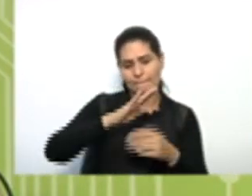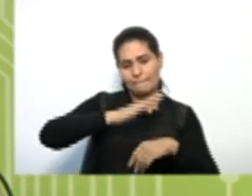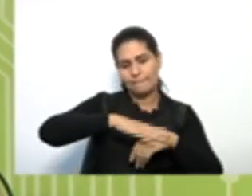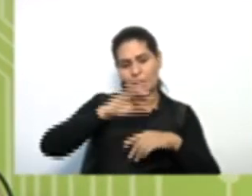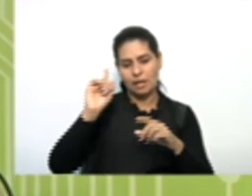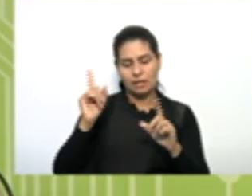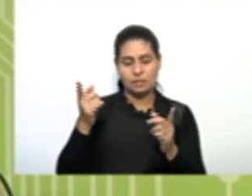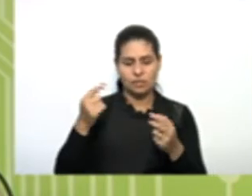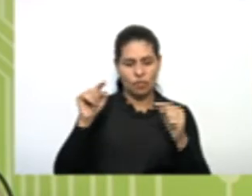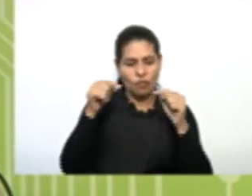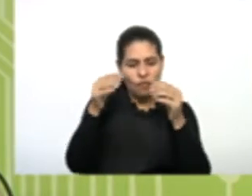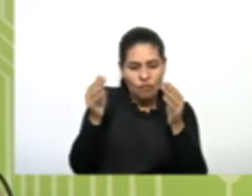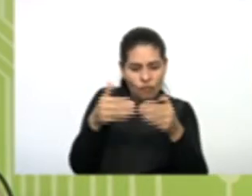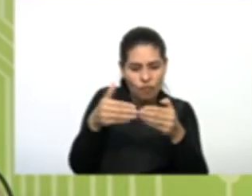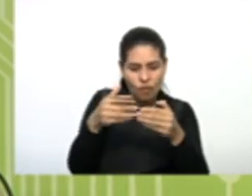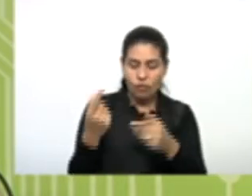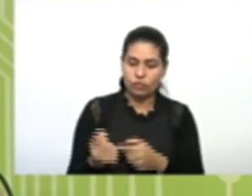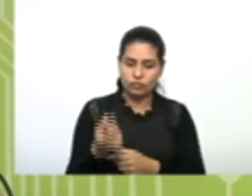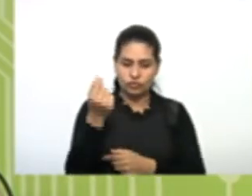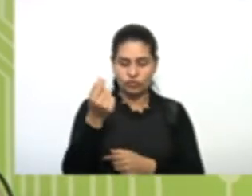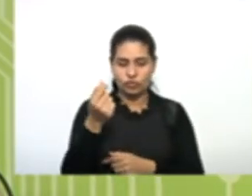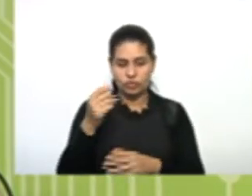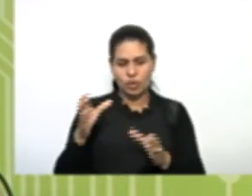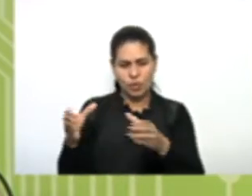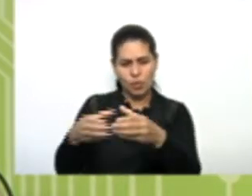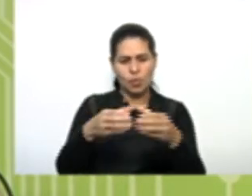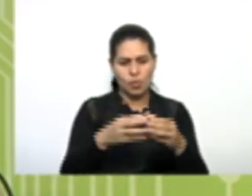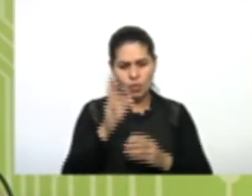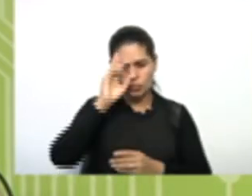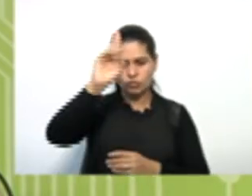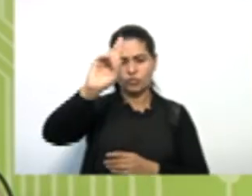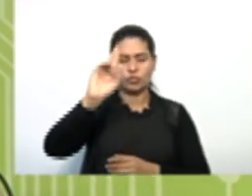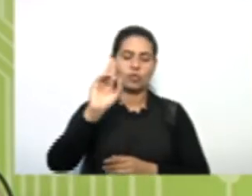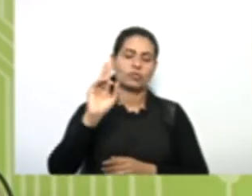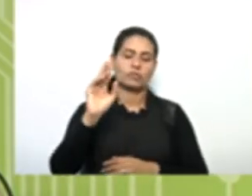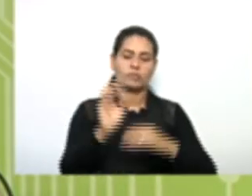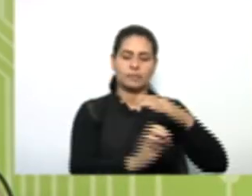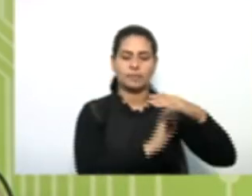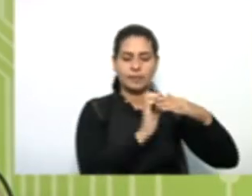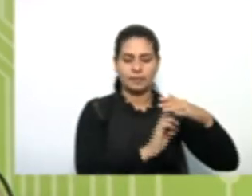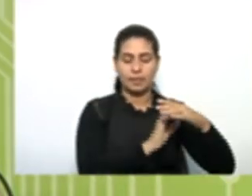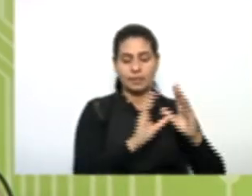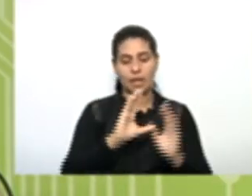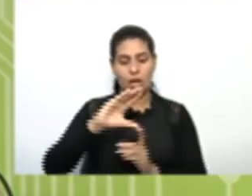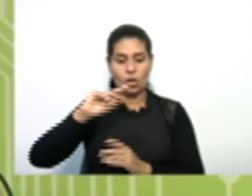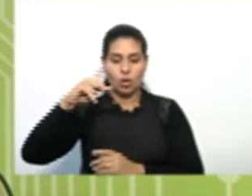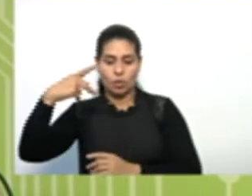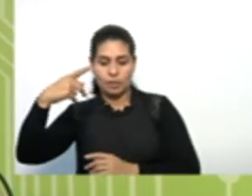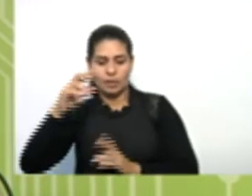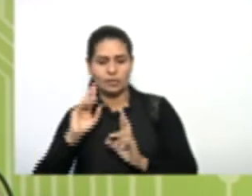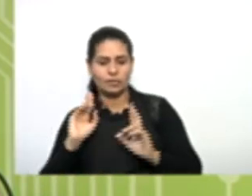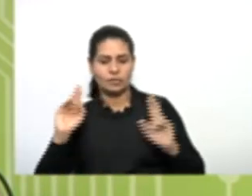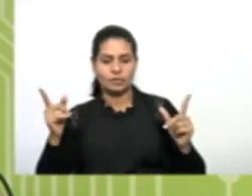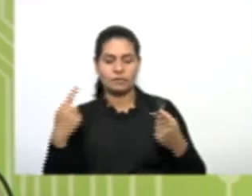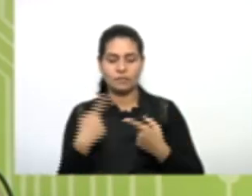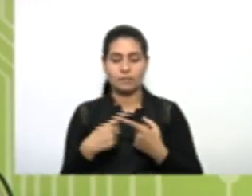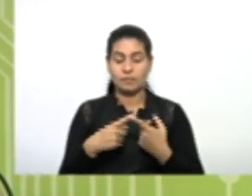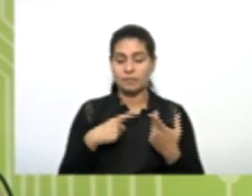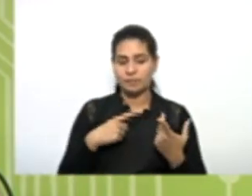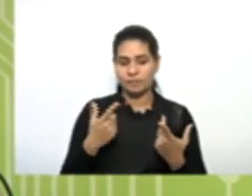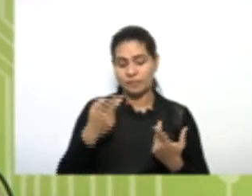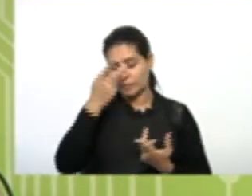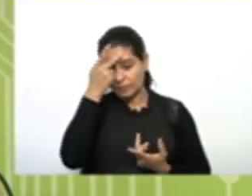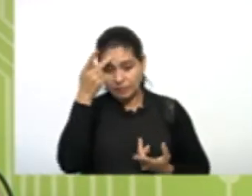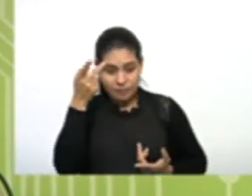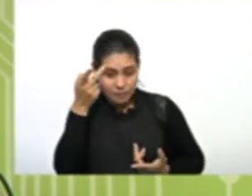produção de lucro, formado pelo grupo de proprietários da empresa. Na cooperativa é diferente, porque a gente vai